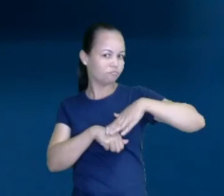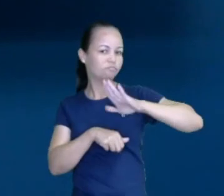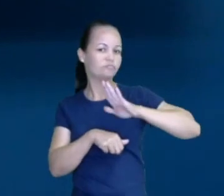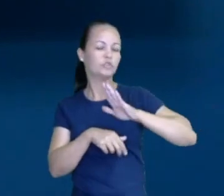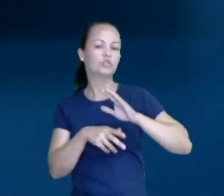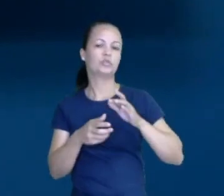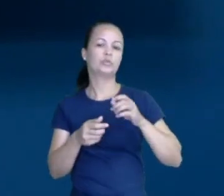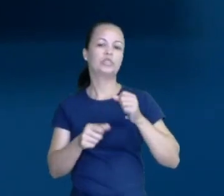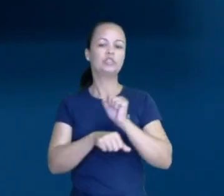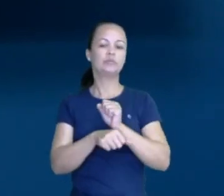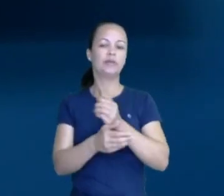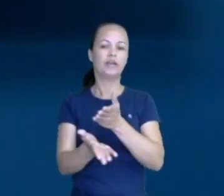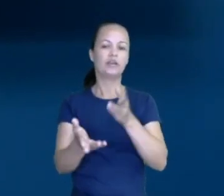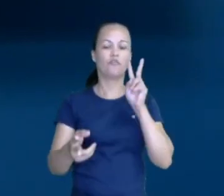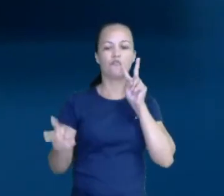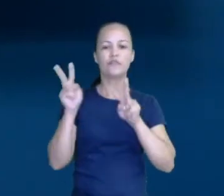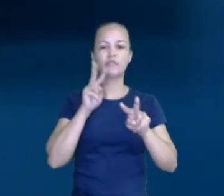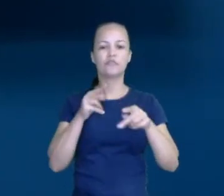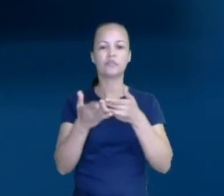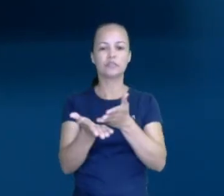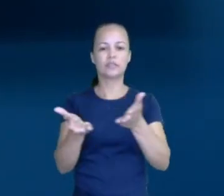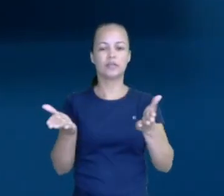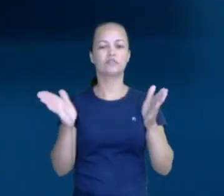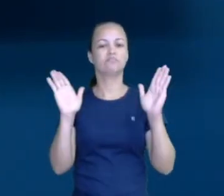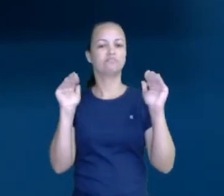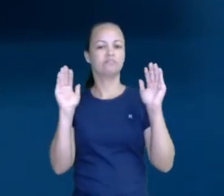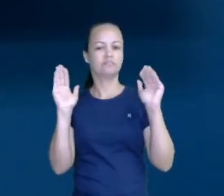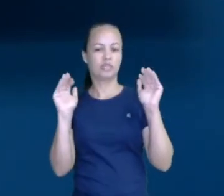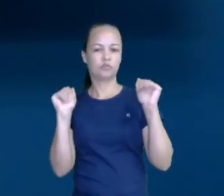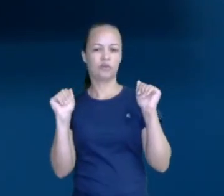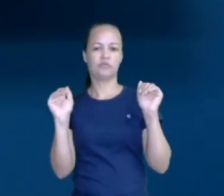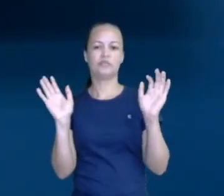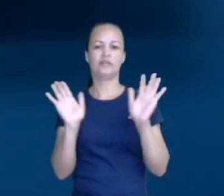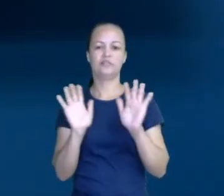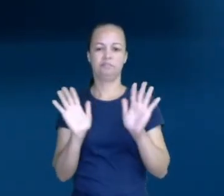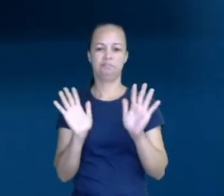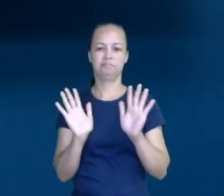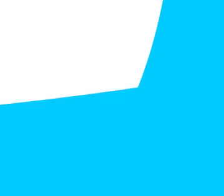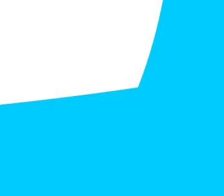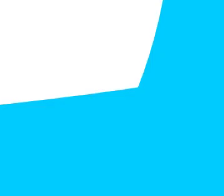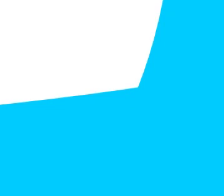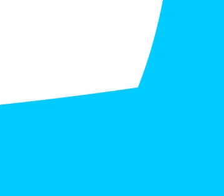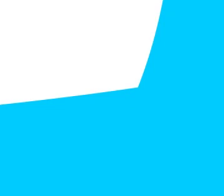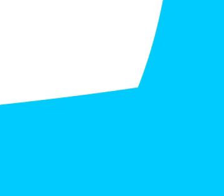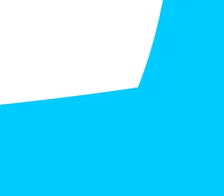muito e espero te ver na próxima aula. Um beijo para vocês e até breve. Tchau!